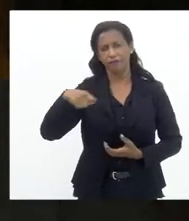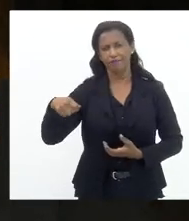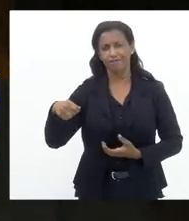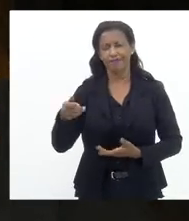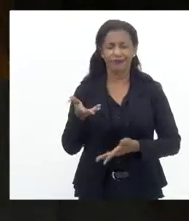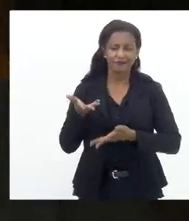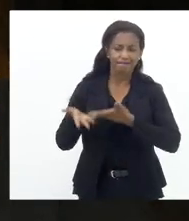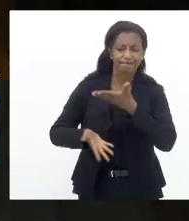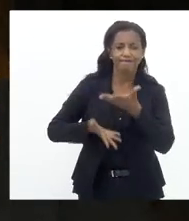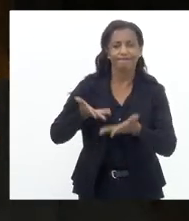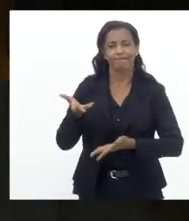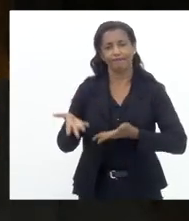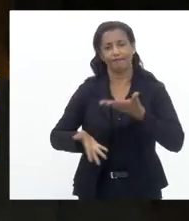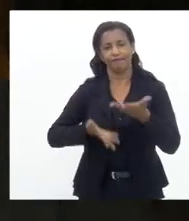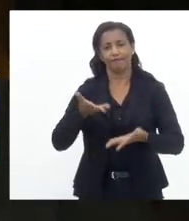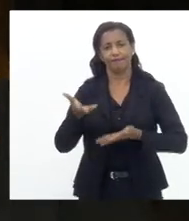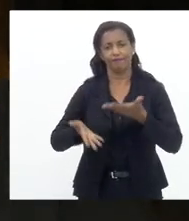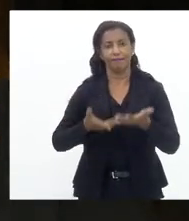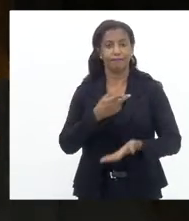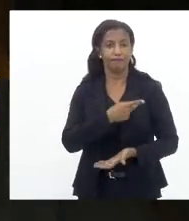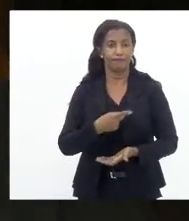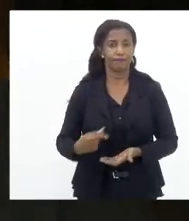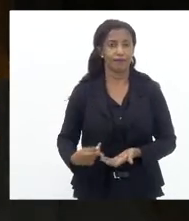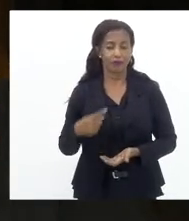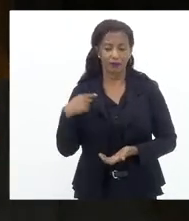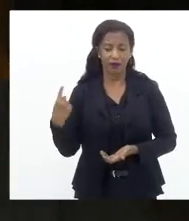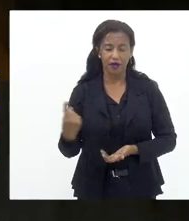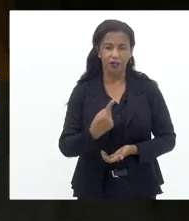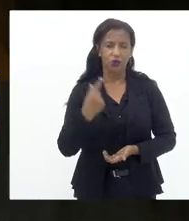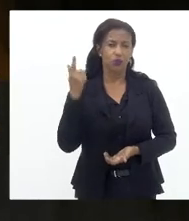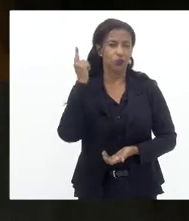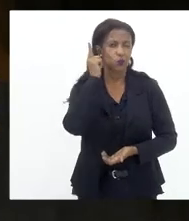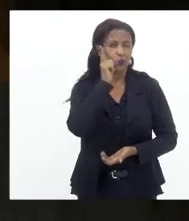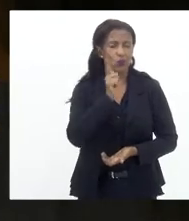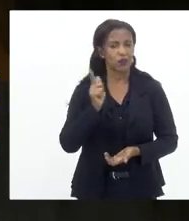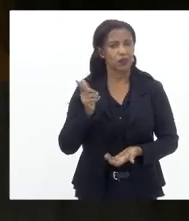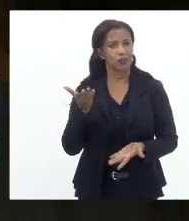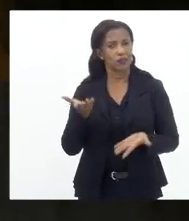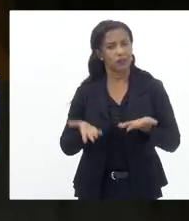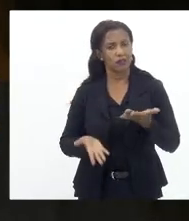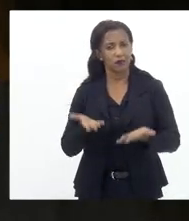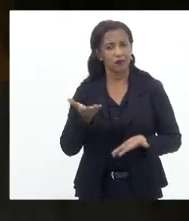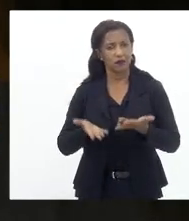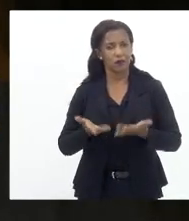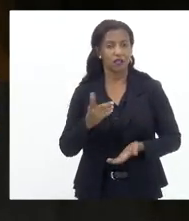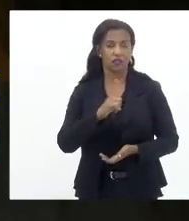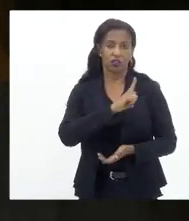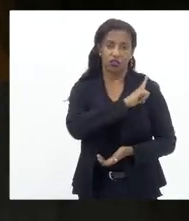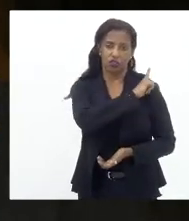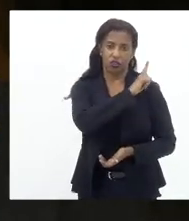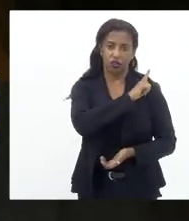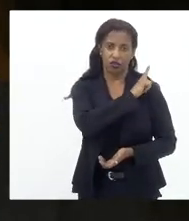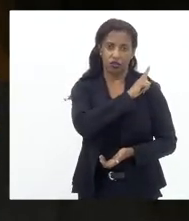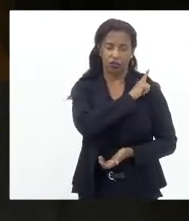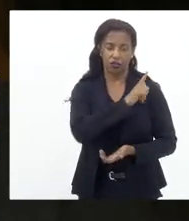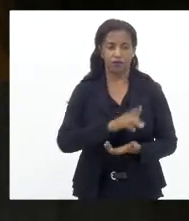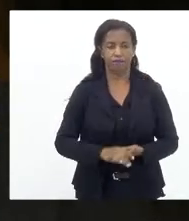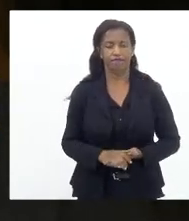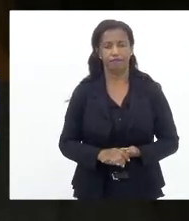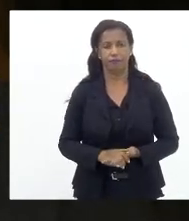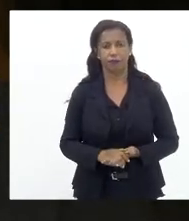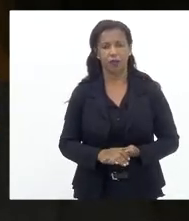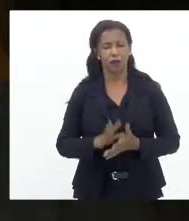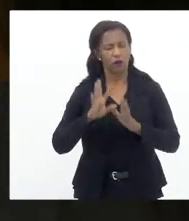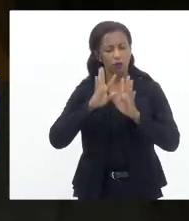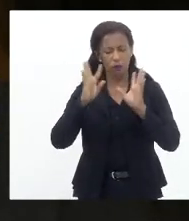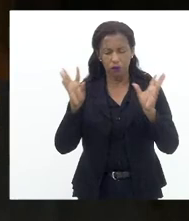de muita dedicação senhora Presidente para que a gente pudesse equilibrar a gestão numa pasta